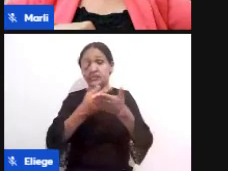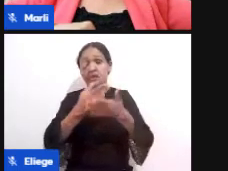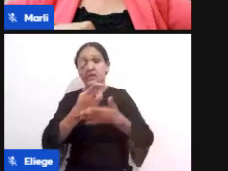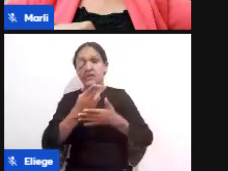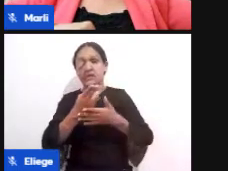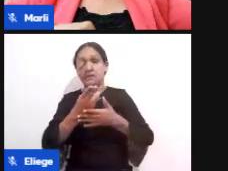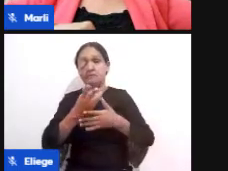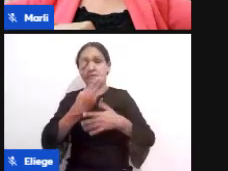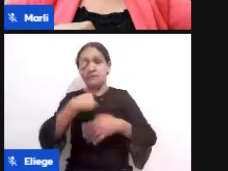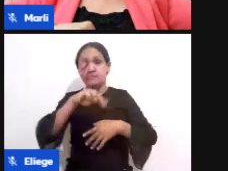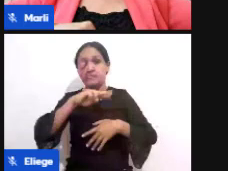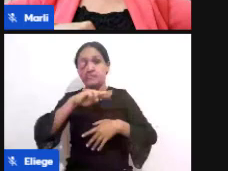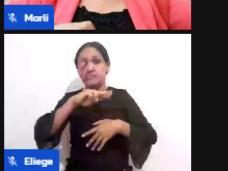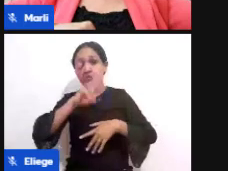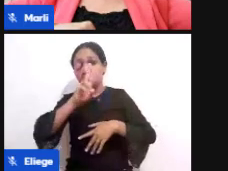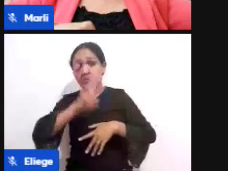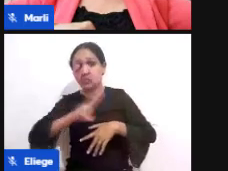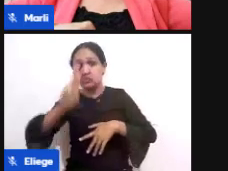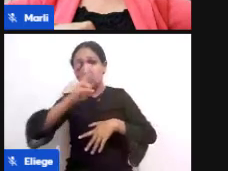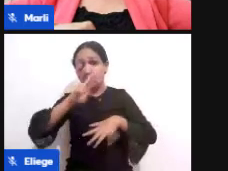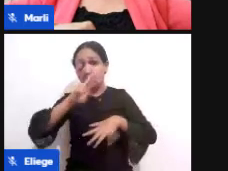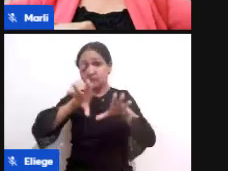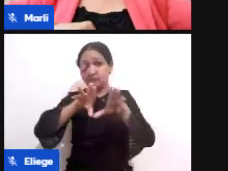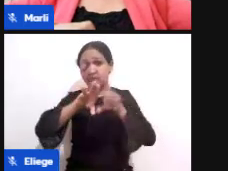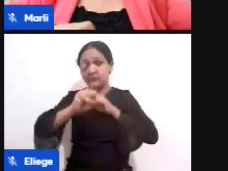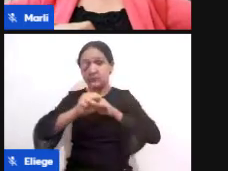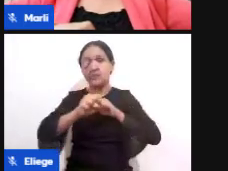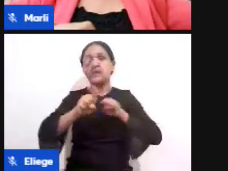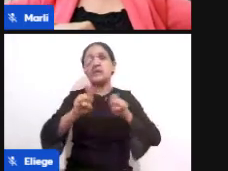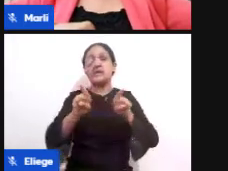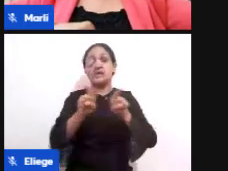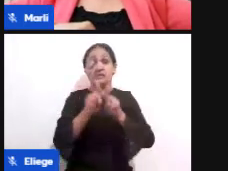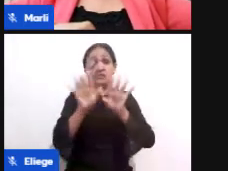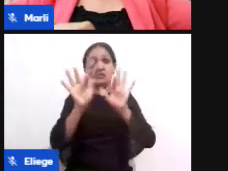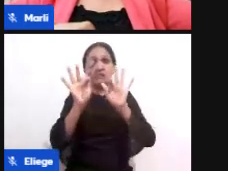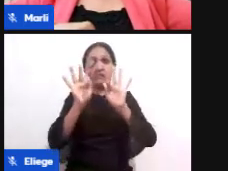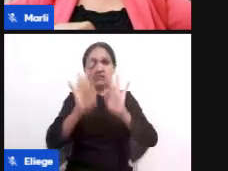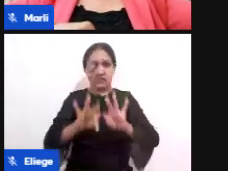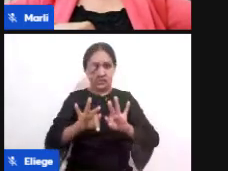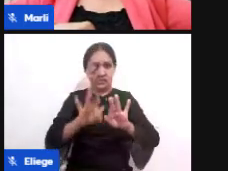realização dessa formação, e o encerramento.